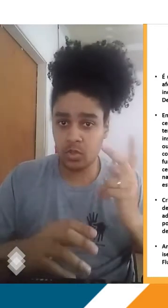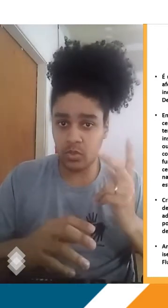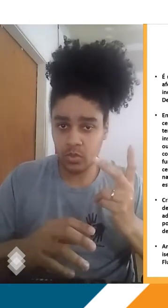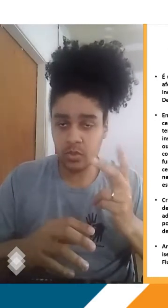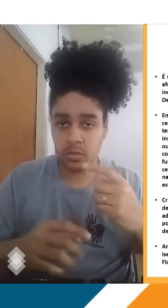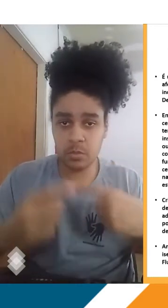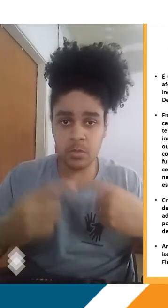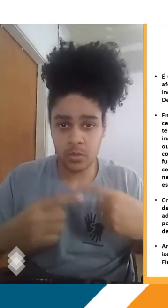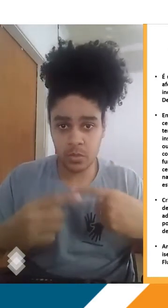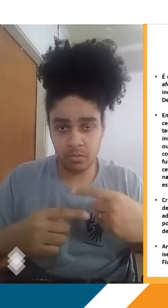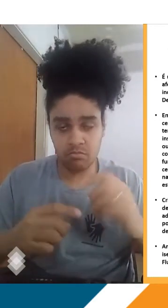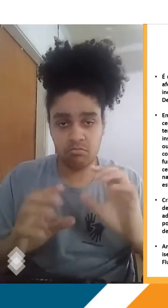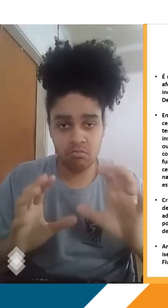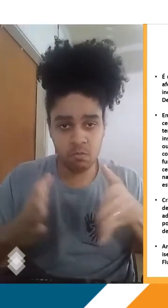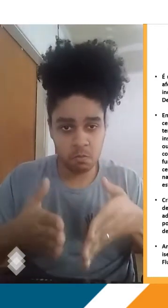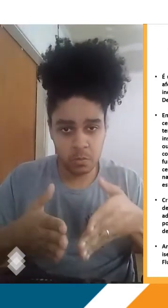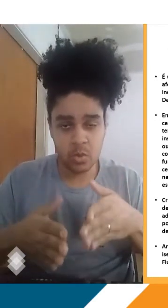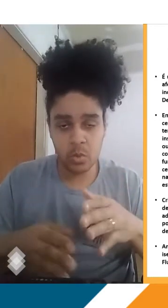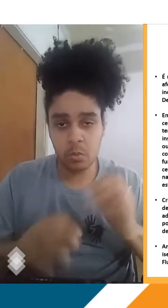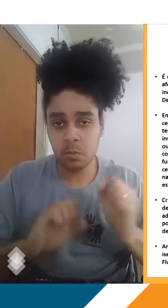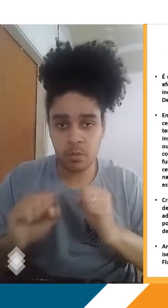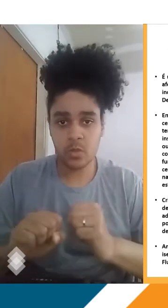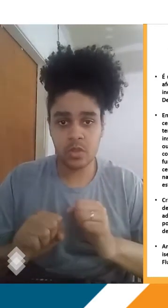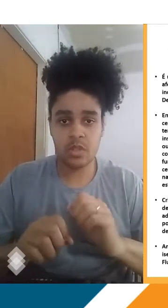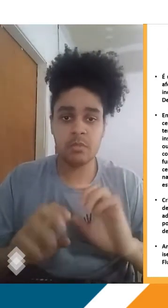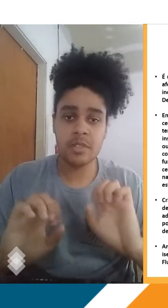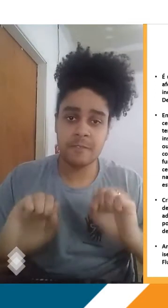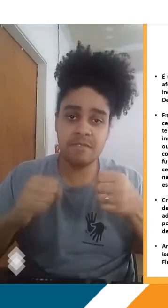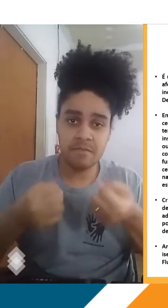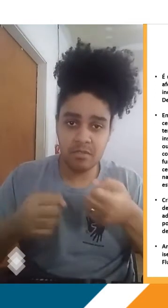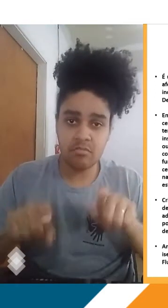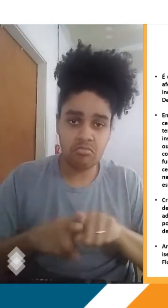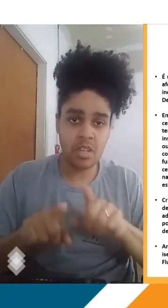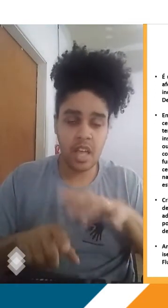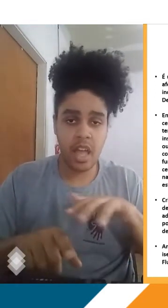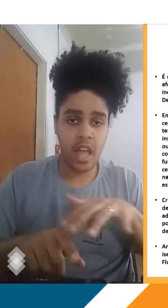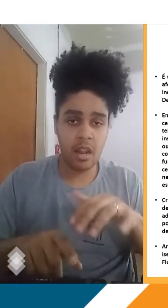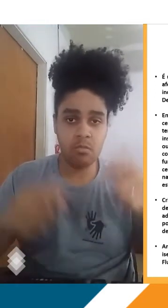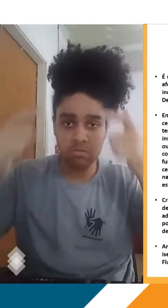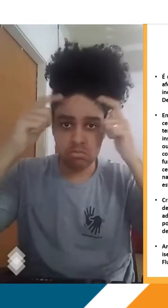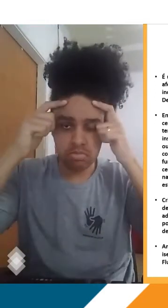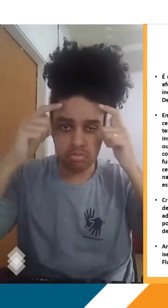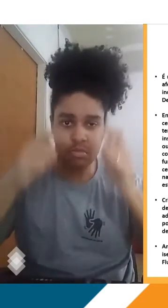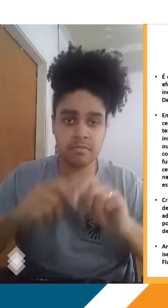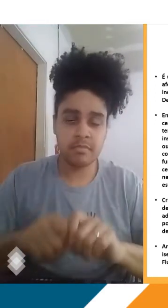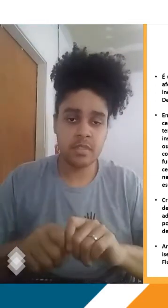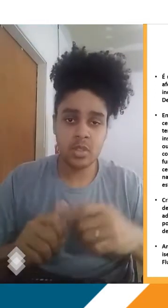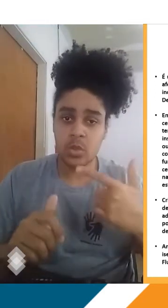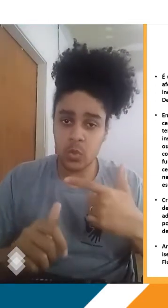centralização de poder à cidade do Rio de Janeiro. Primeiro, devido à sua função militar para a defesa do território da província com a construção de vários